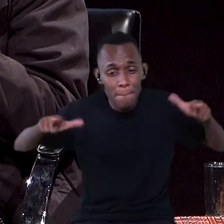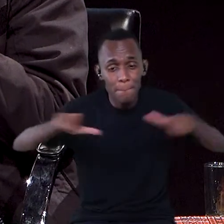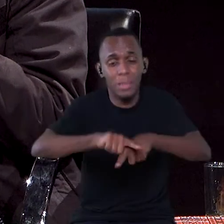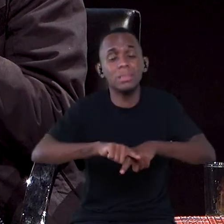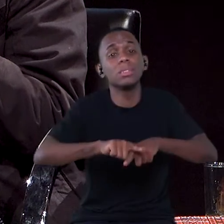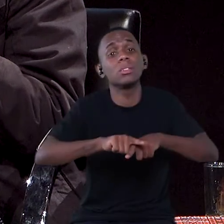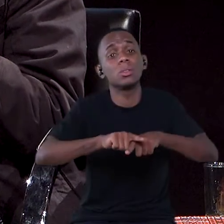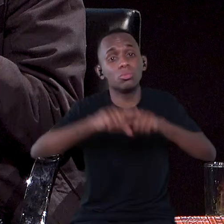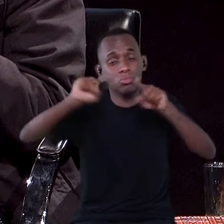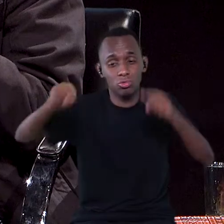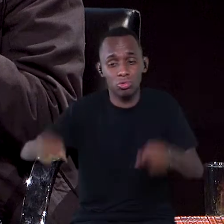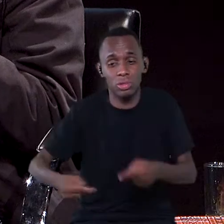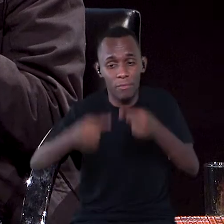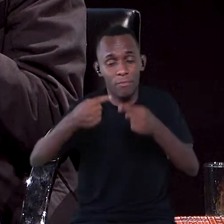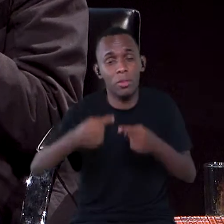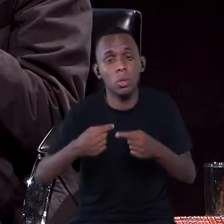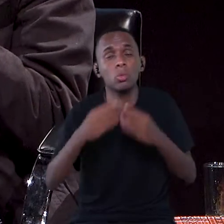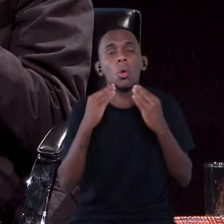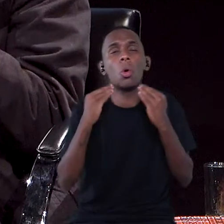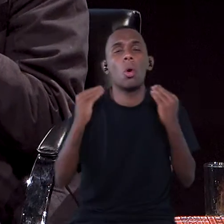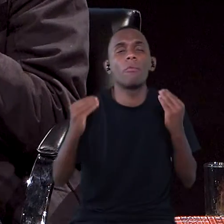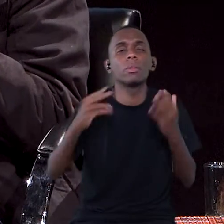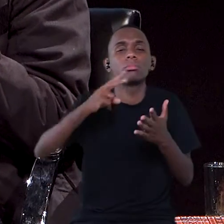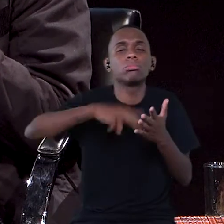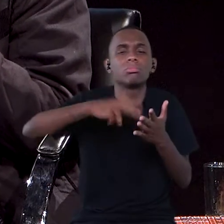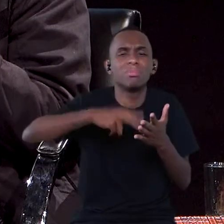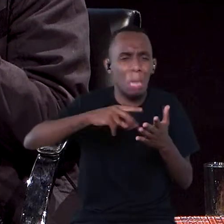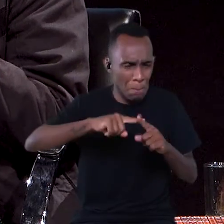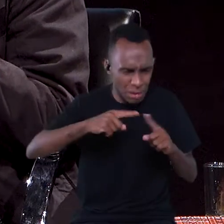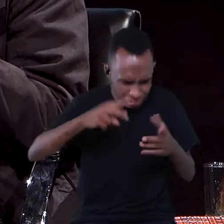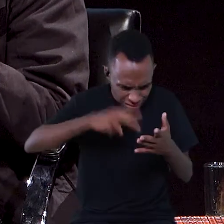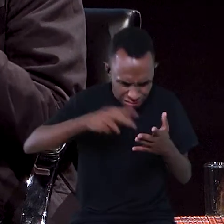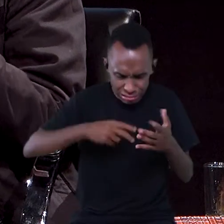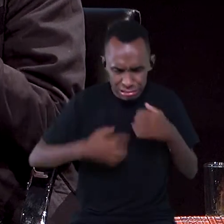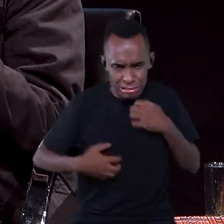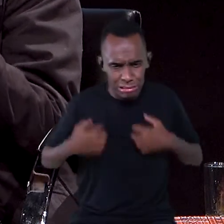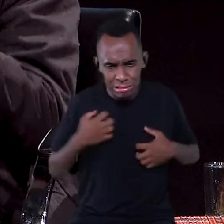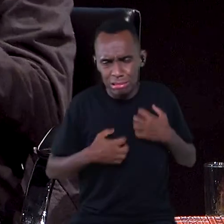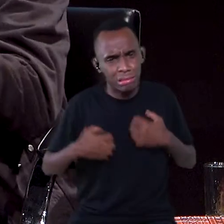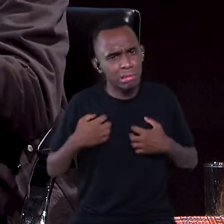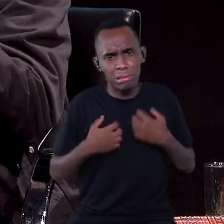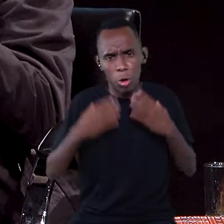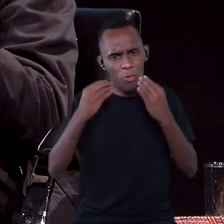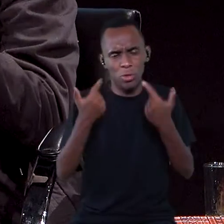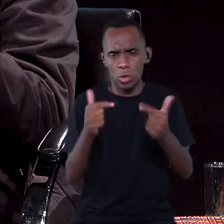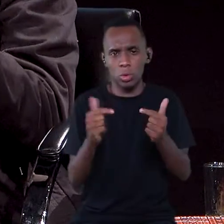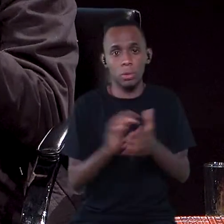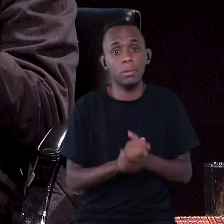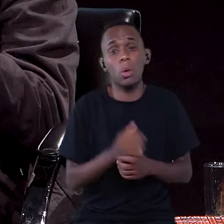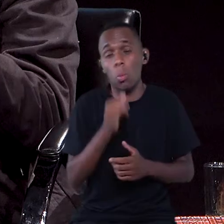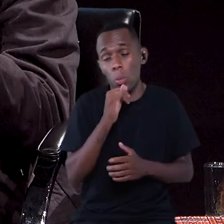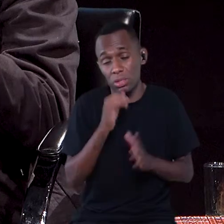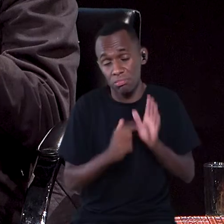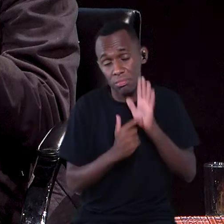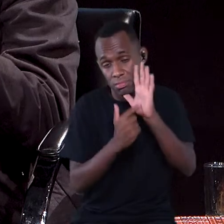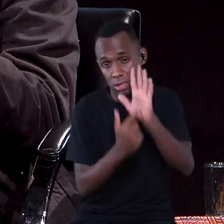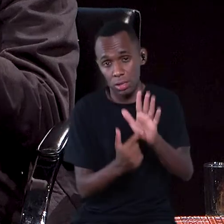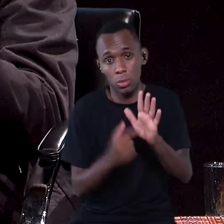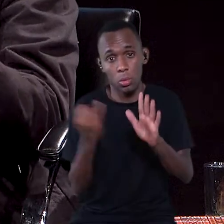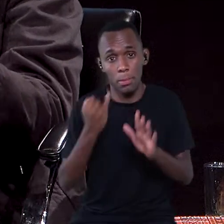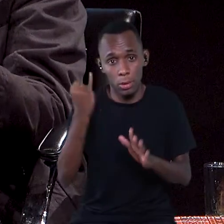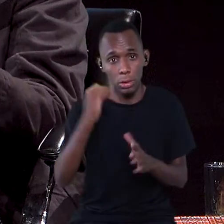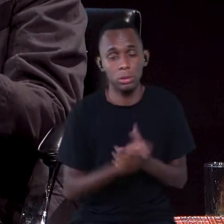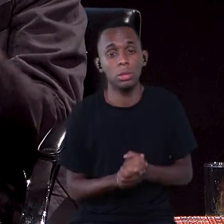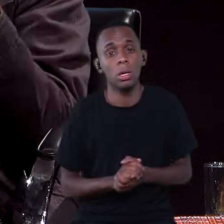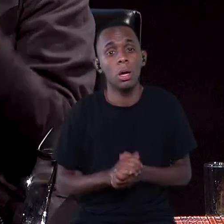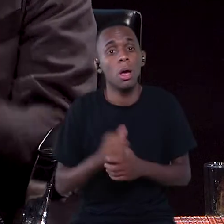vão confrontar, na verdade, o conforto que o leitor, às vezes, busca no texto. Eu posso citar só um exemplo aqui que eu acho importante, um